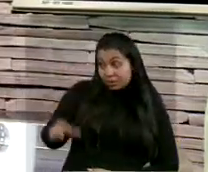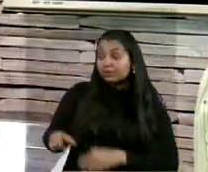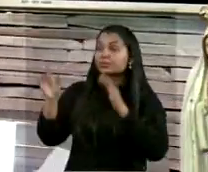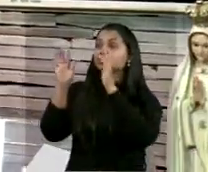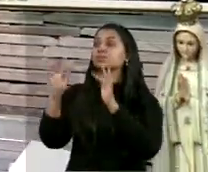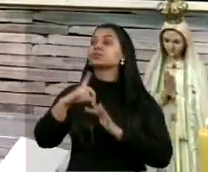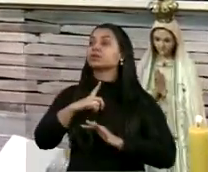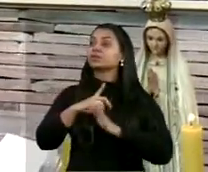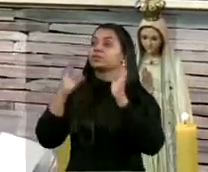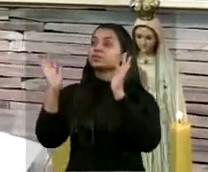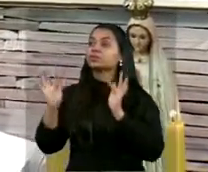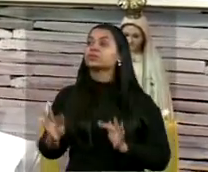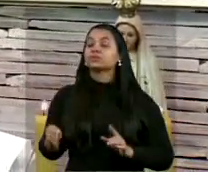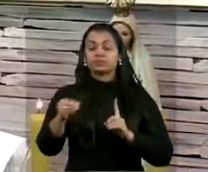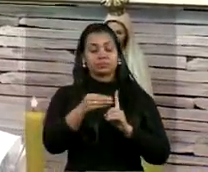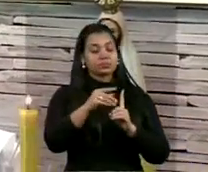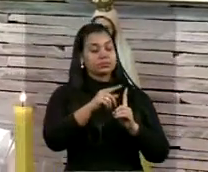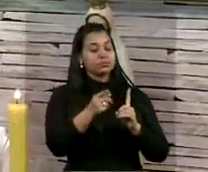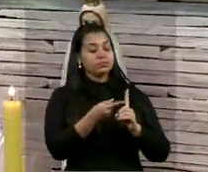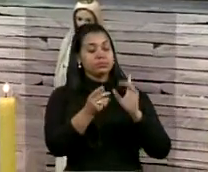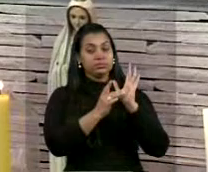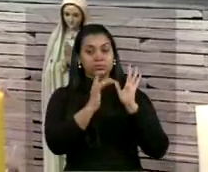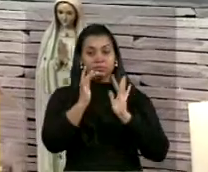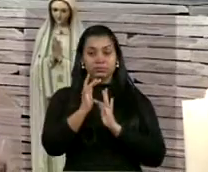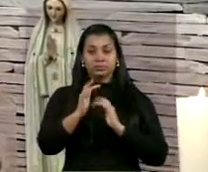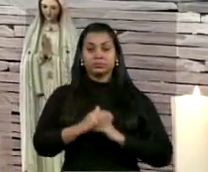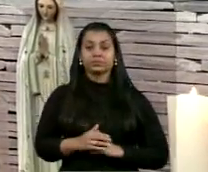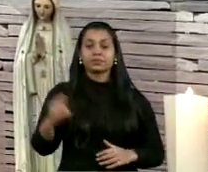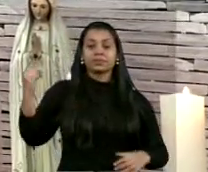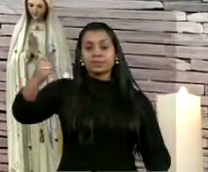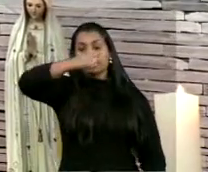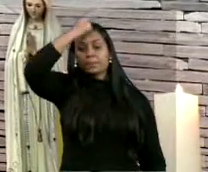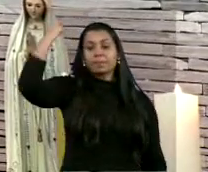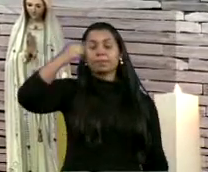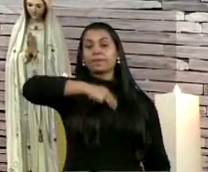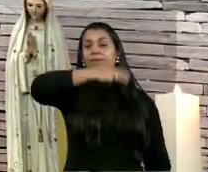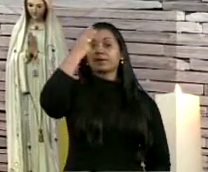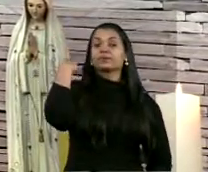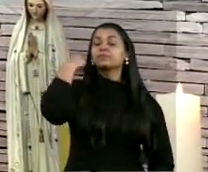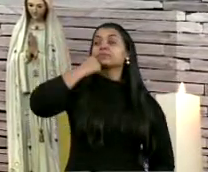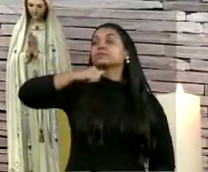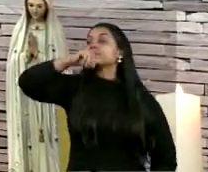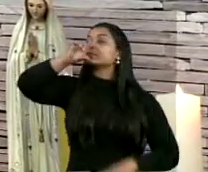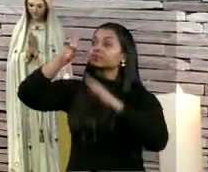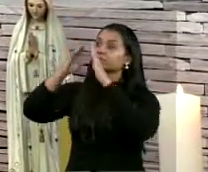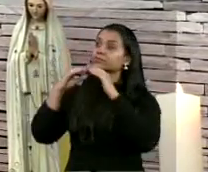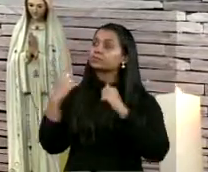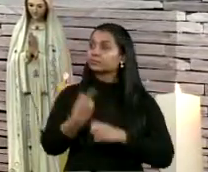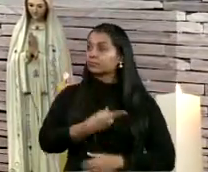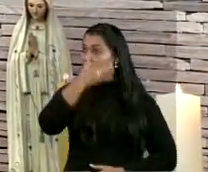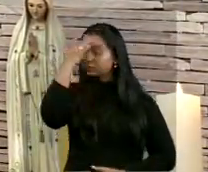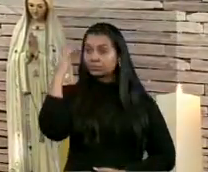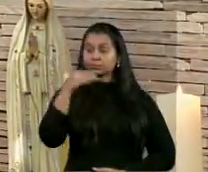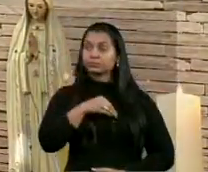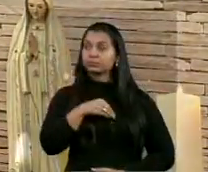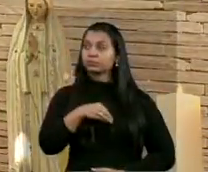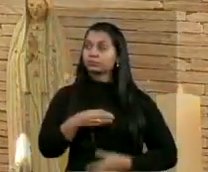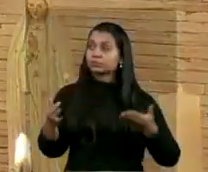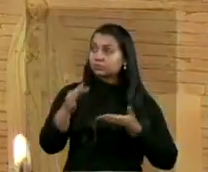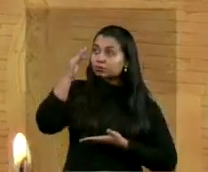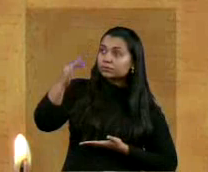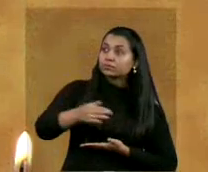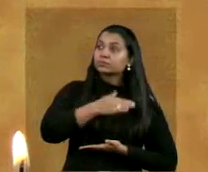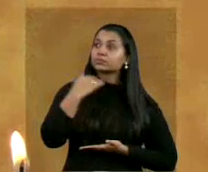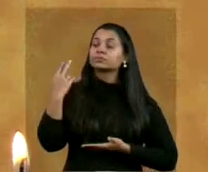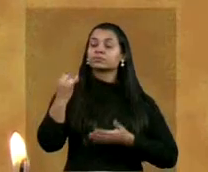convosco. Bendita sois vós entre as mulheres, e bendito é o fruto do vosso ventre, Jesus. Santa Maria, Mãe de Deus, rogai por